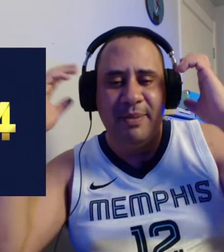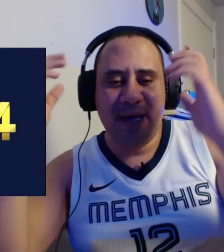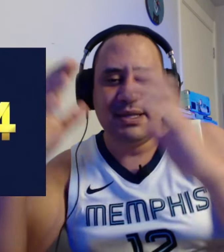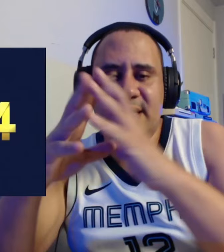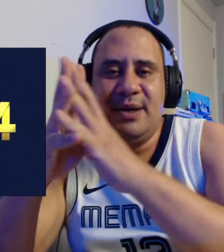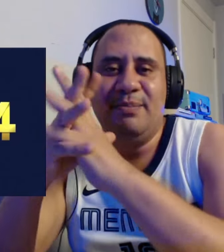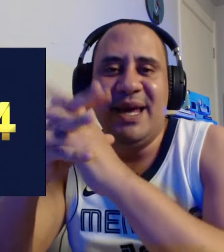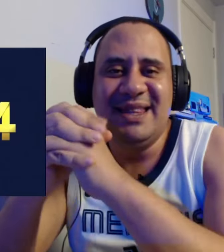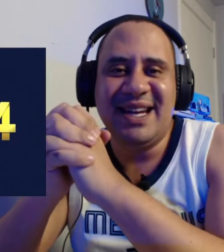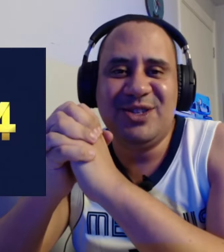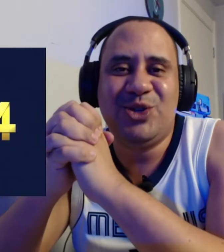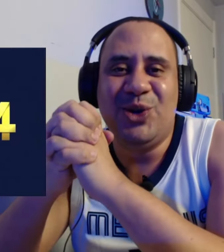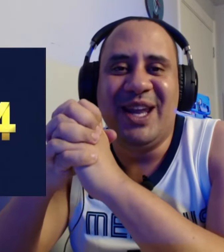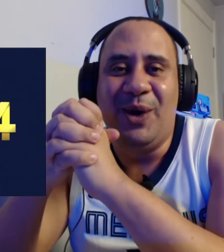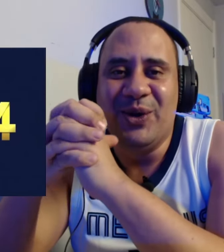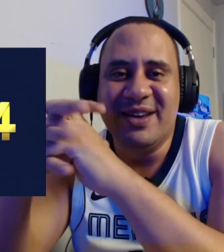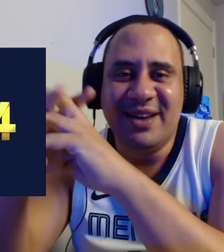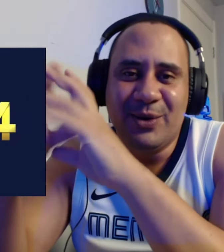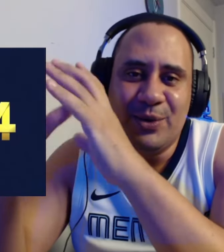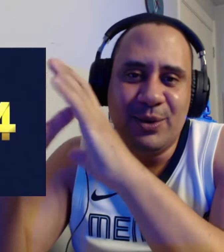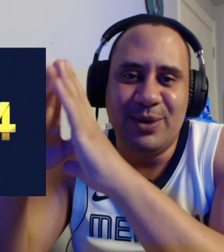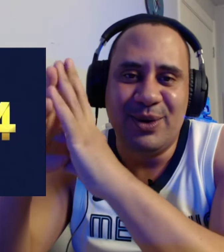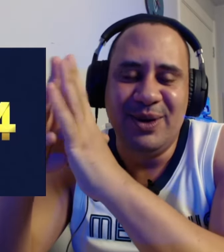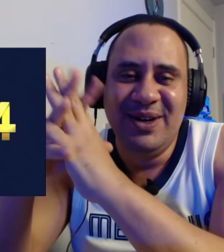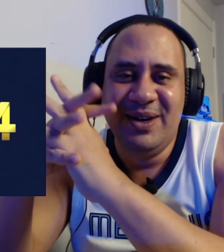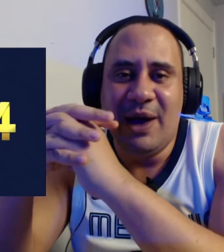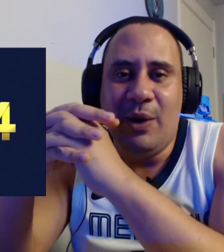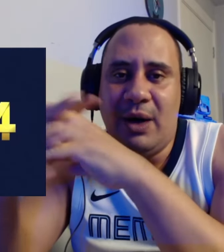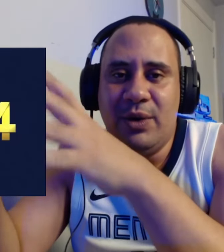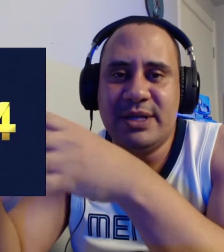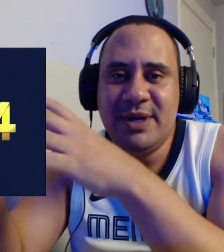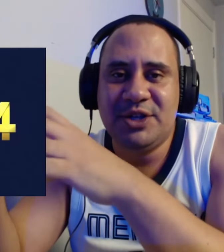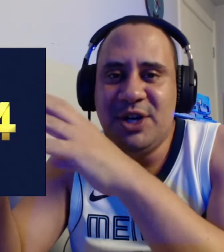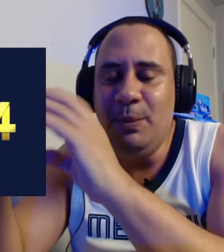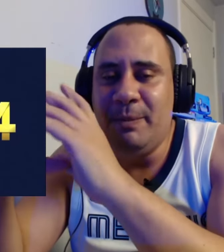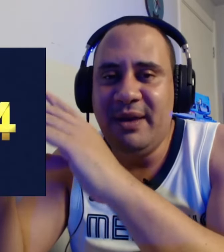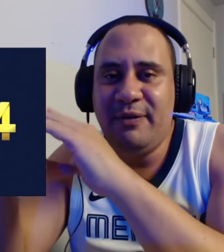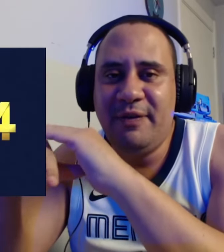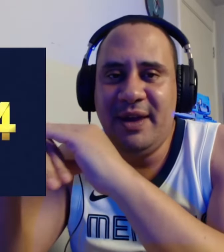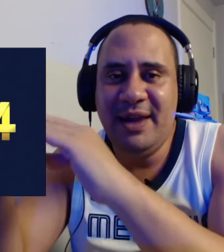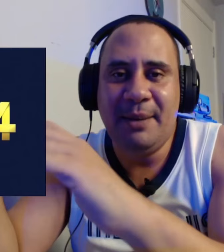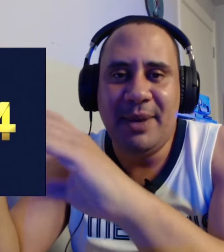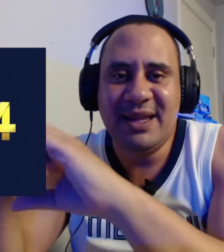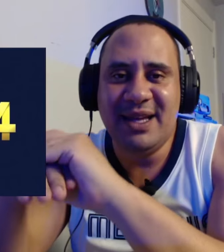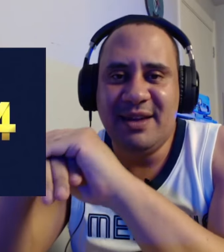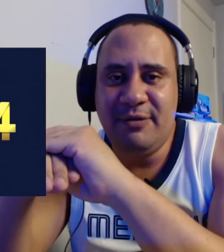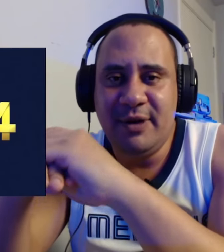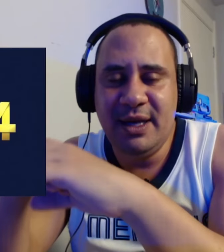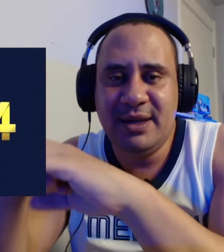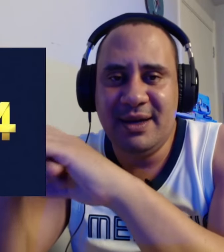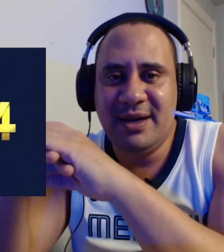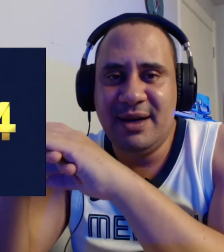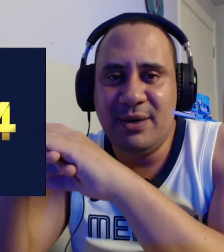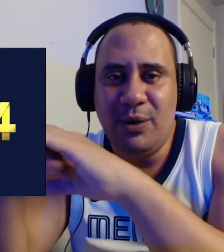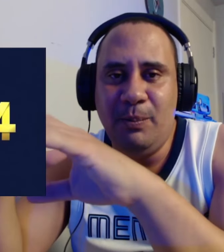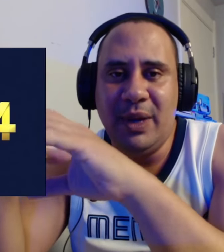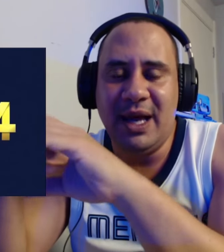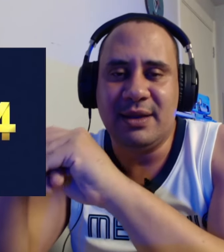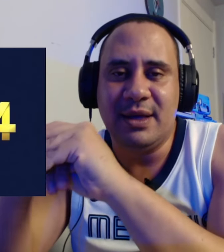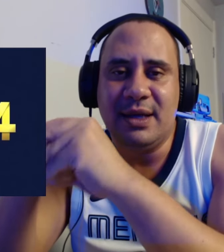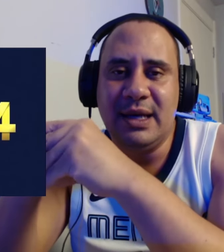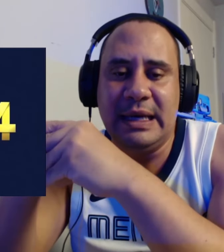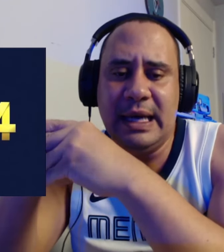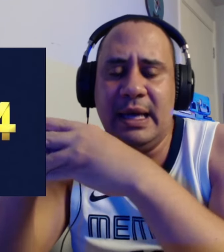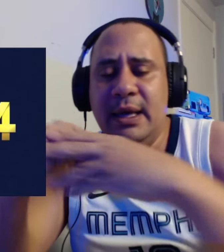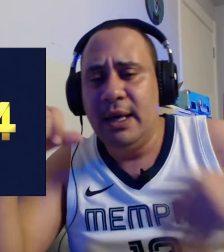Uma peça bem tradicional, né? É o arroz, feijão, bife e a batata frita